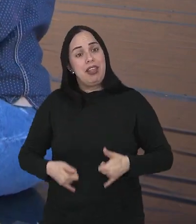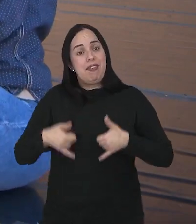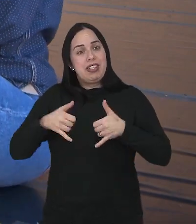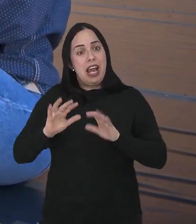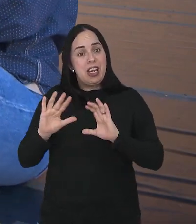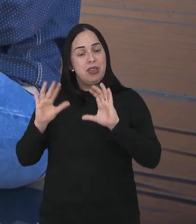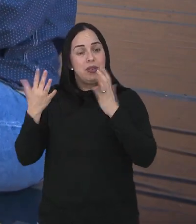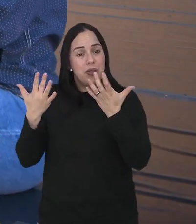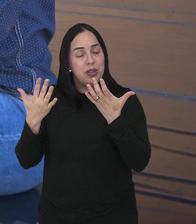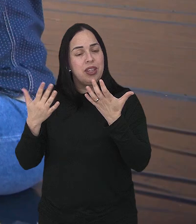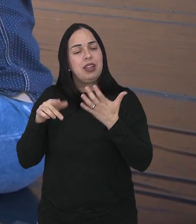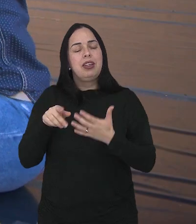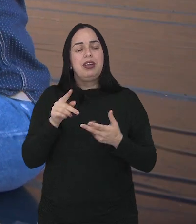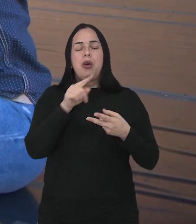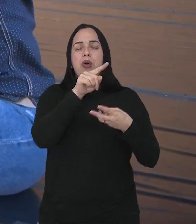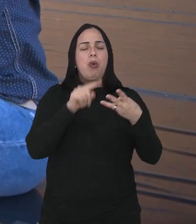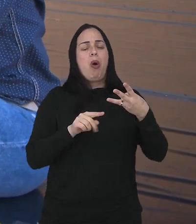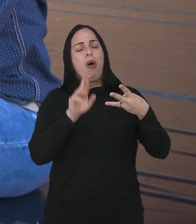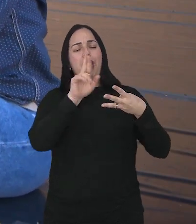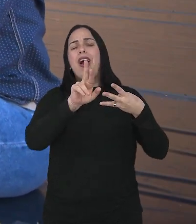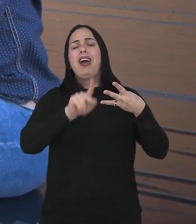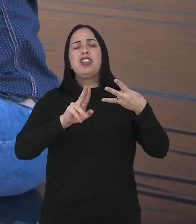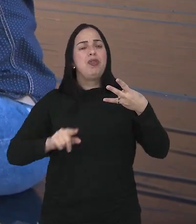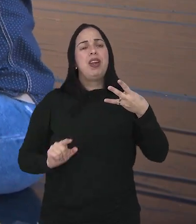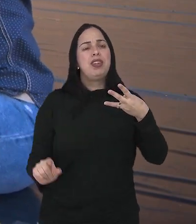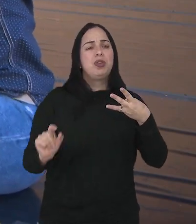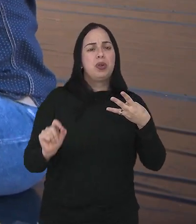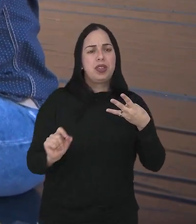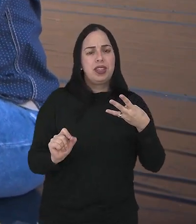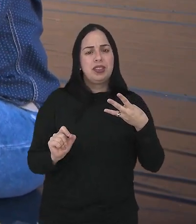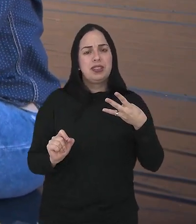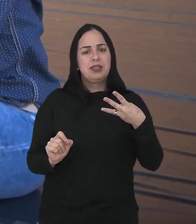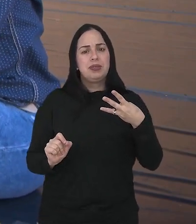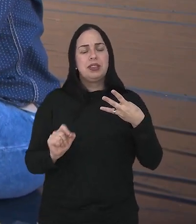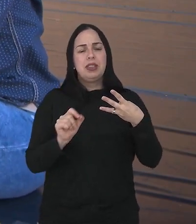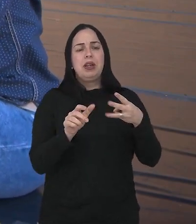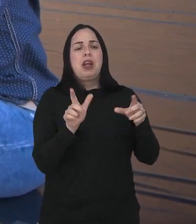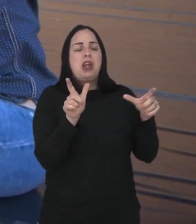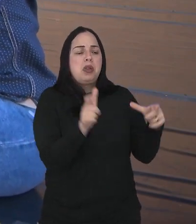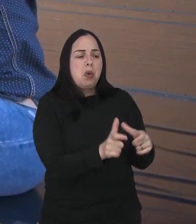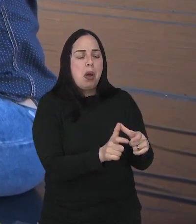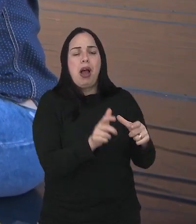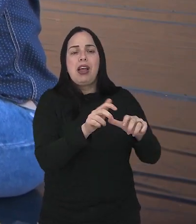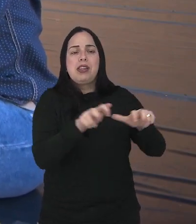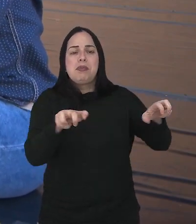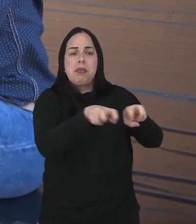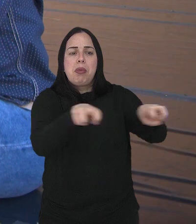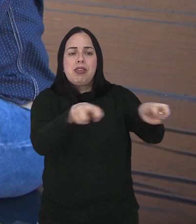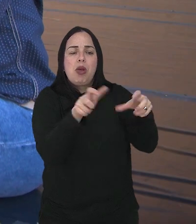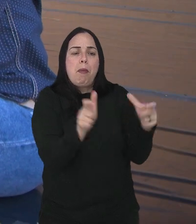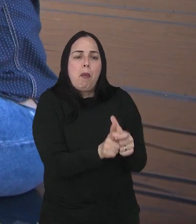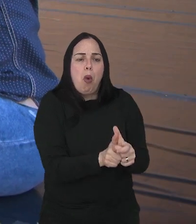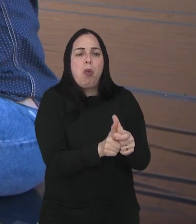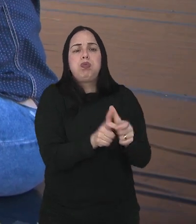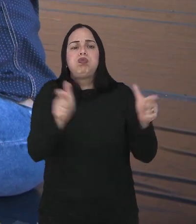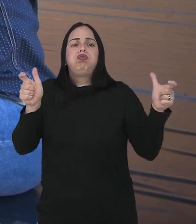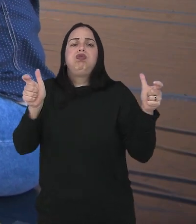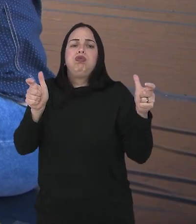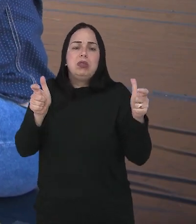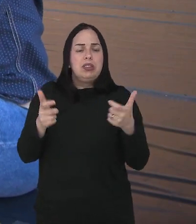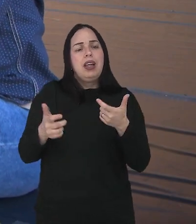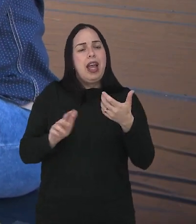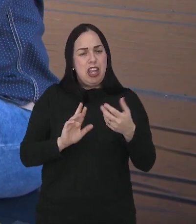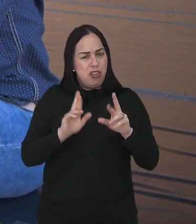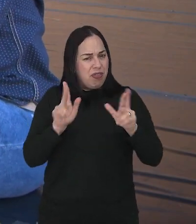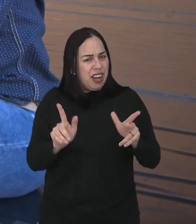Qual que é a diferença para quem é cantora se apresentar? Faz diferença num público pequeno, num público grande? Eu acho